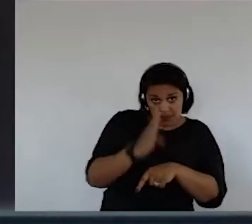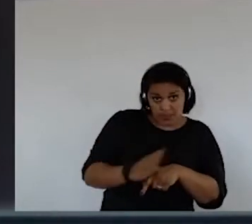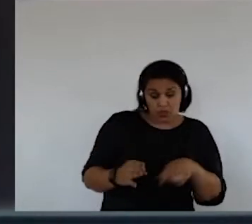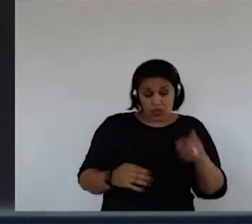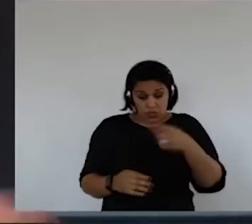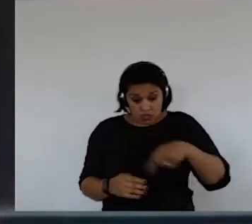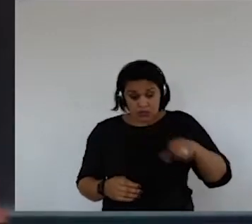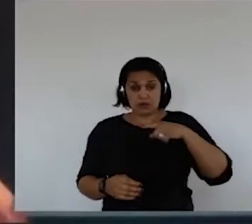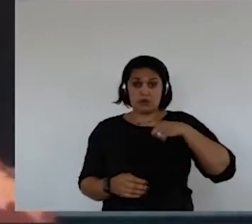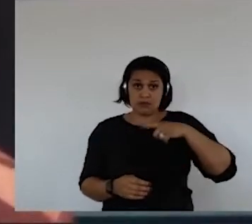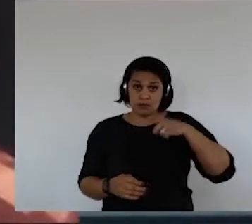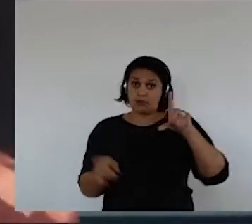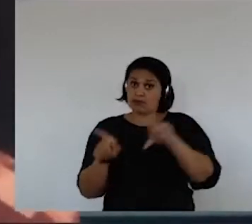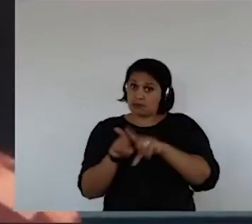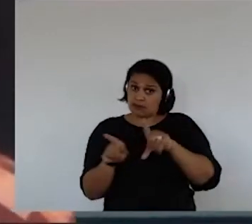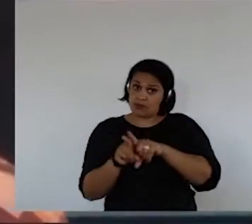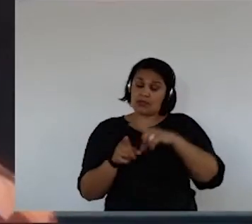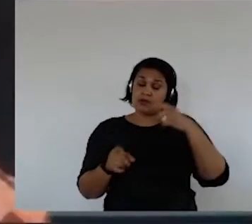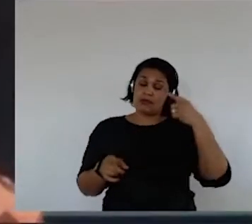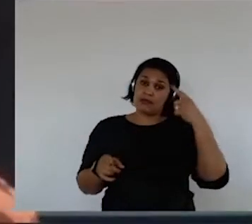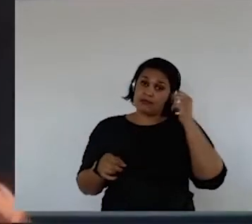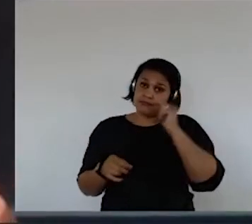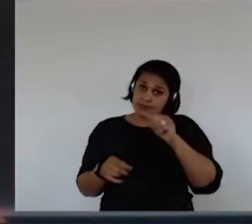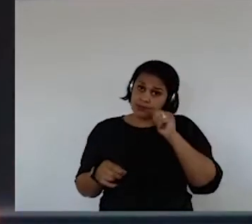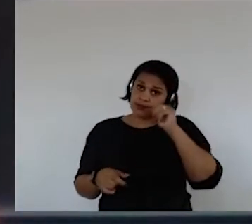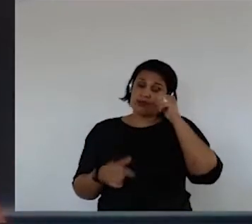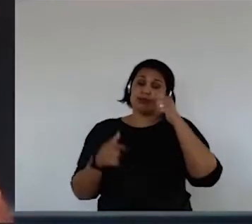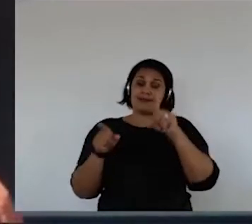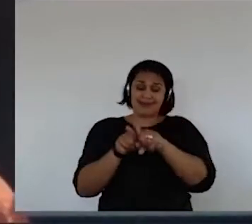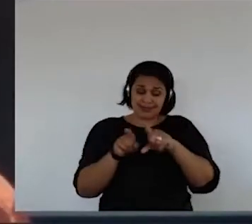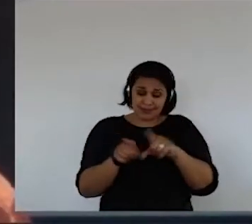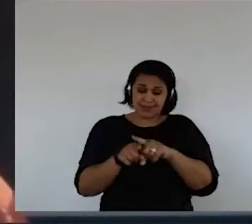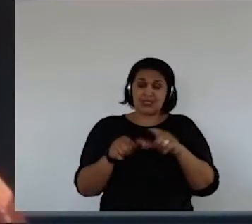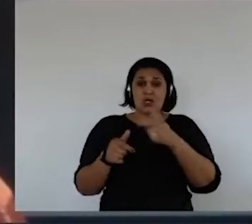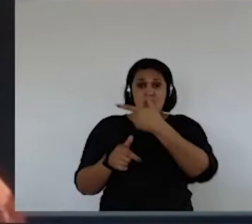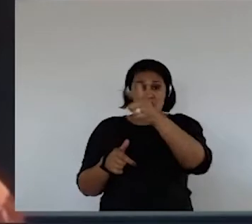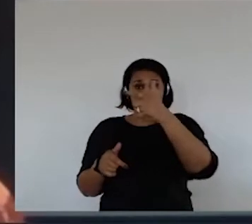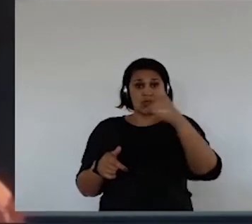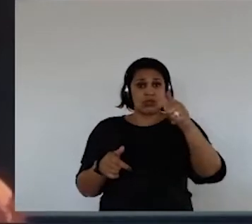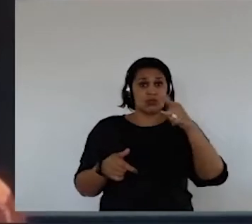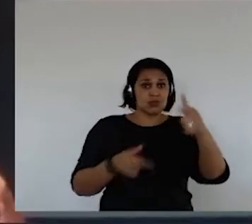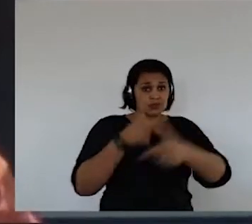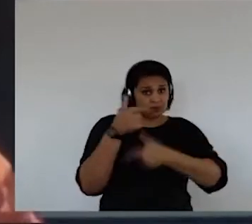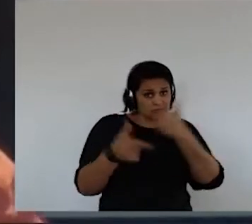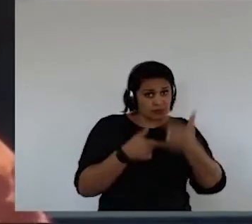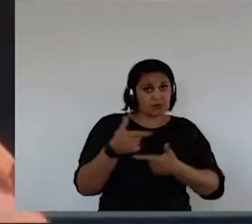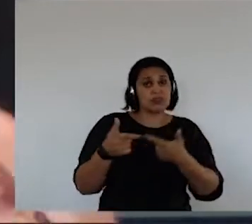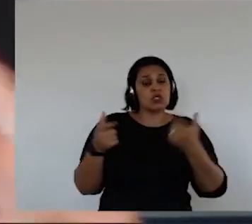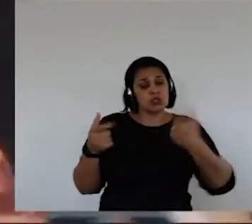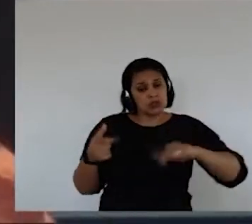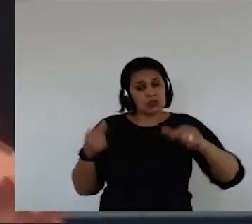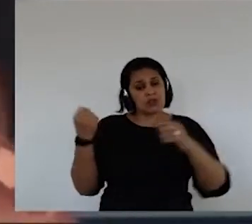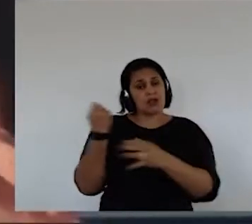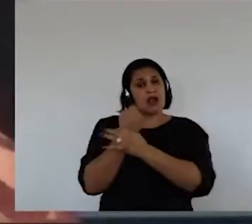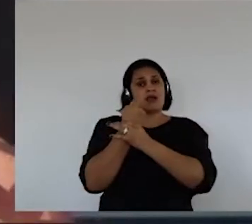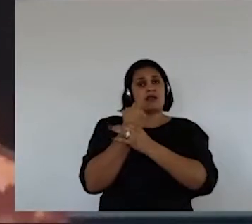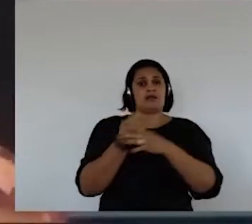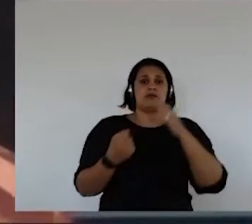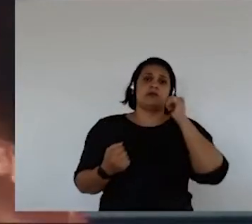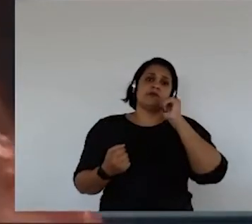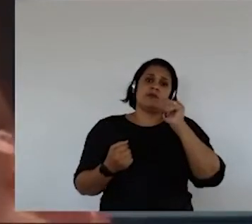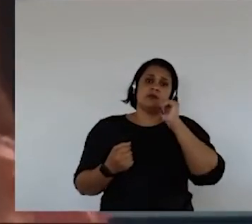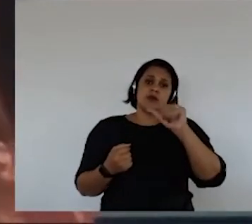as mulheres também estão vivendo em outras profissões, para que a gente possa efetivamente garantir às mulheres condições